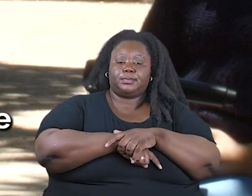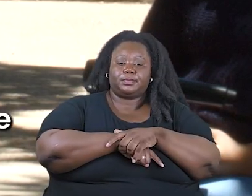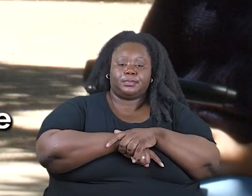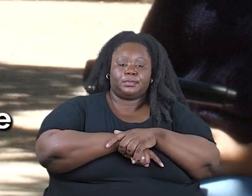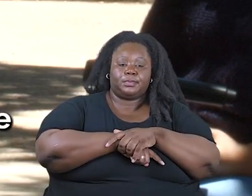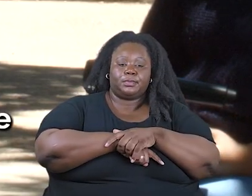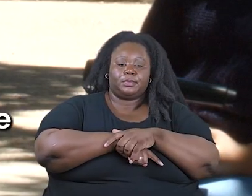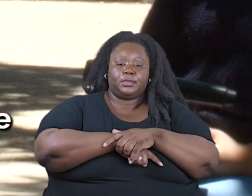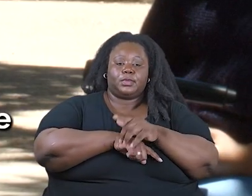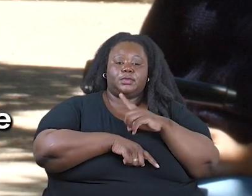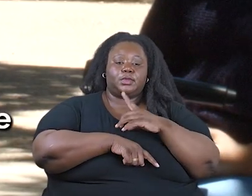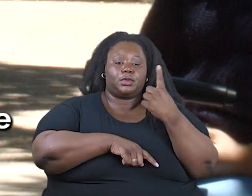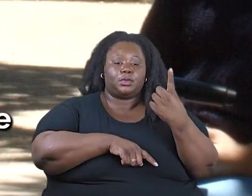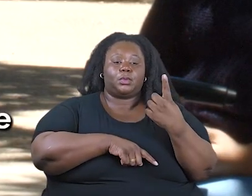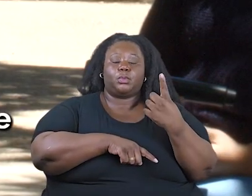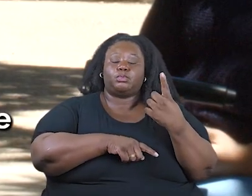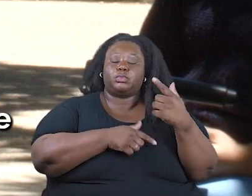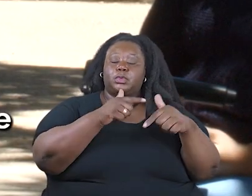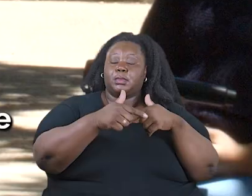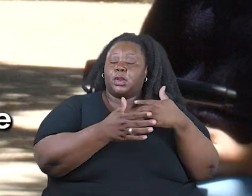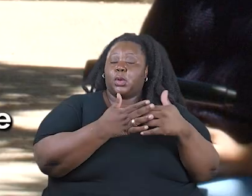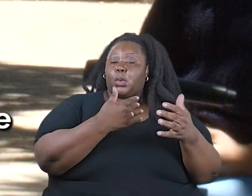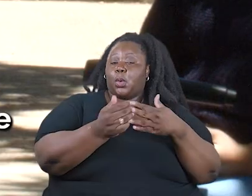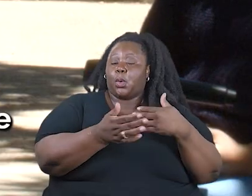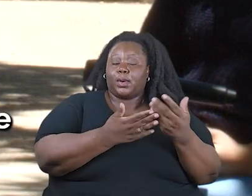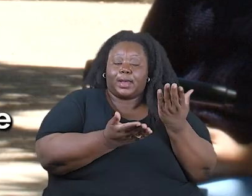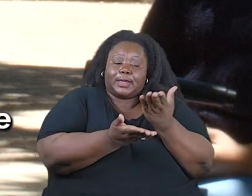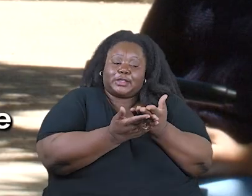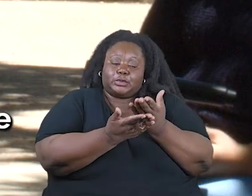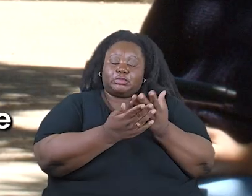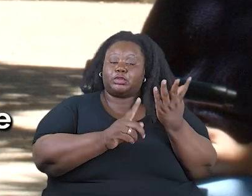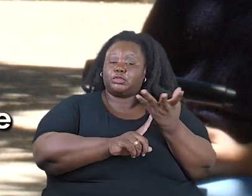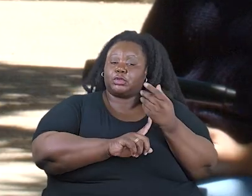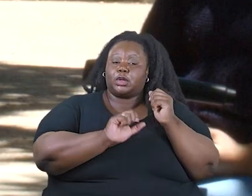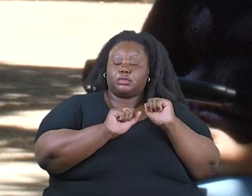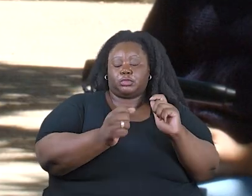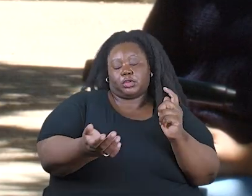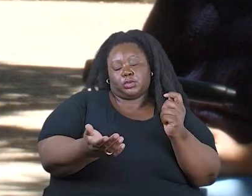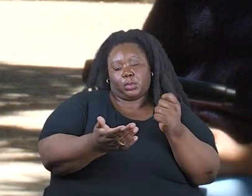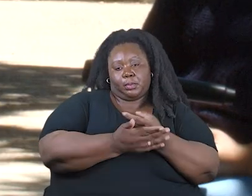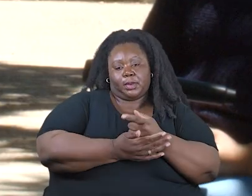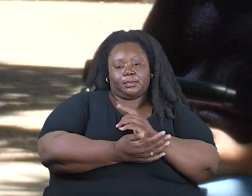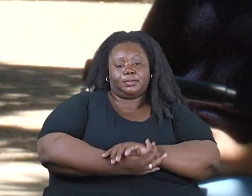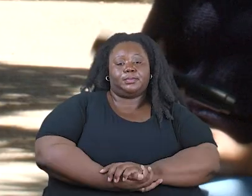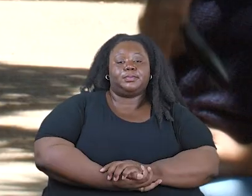tivesse pelo menos um trabalho que qualquer estudante de arte pudesse comprar.